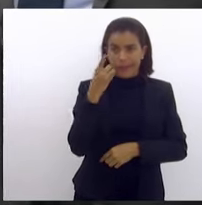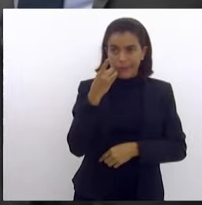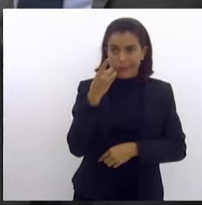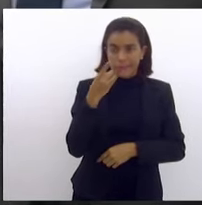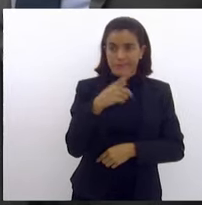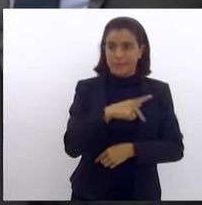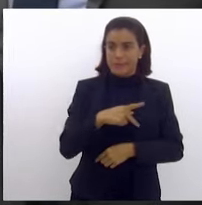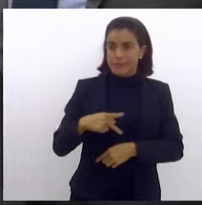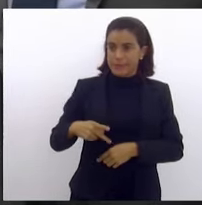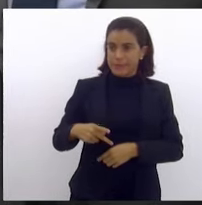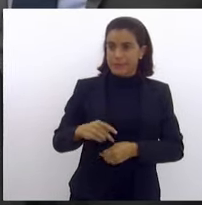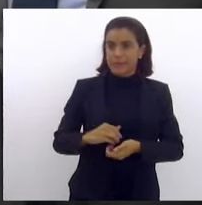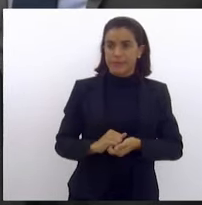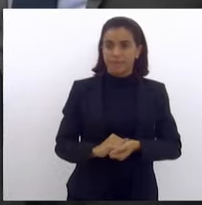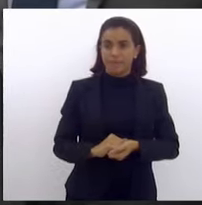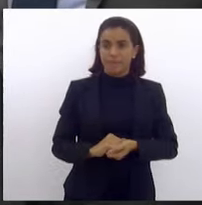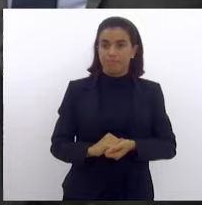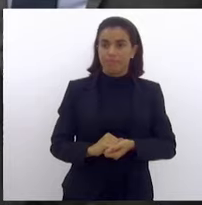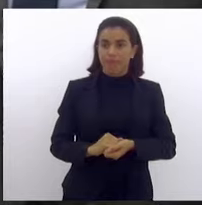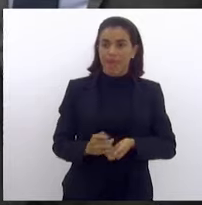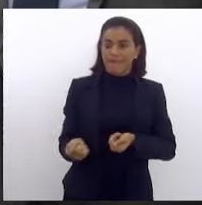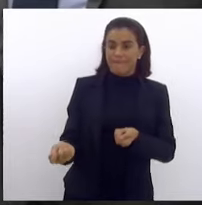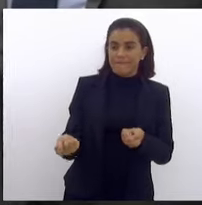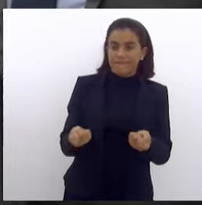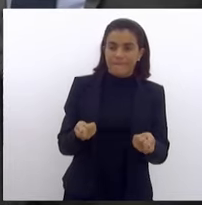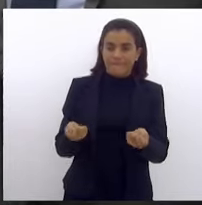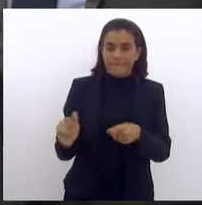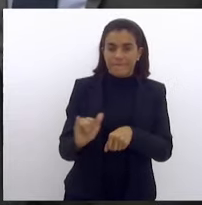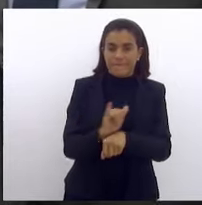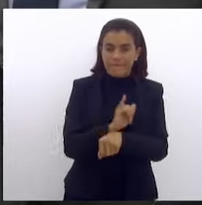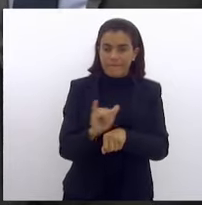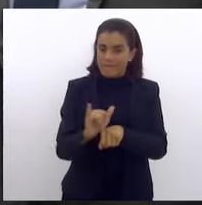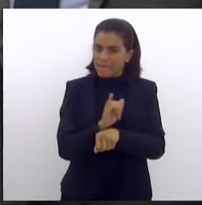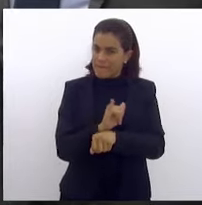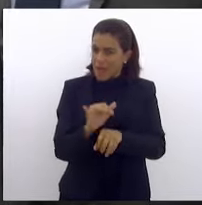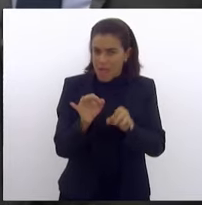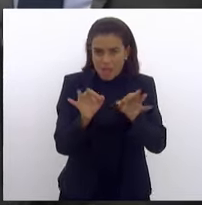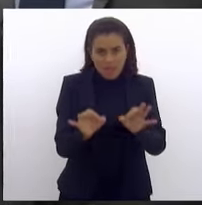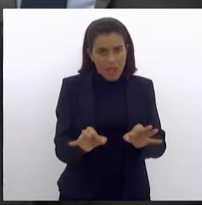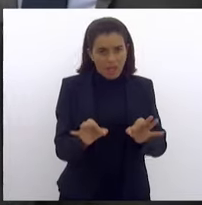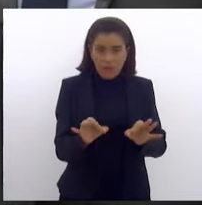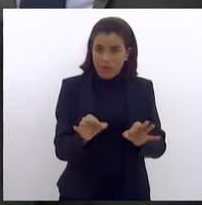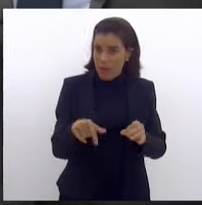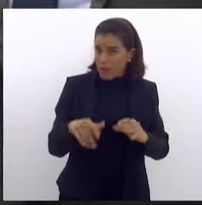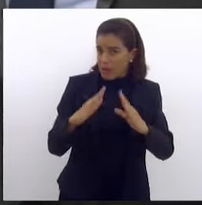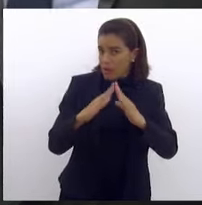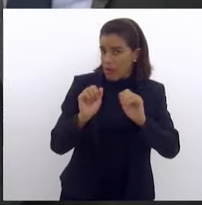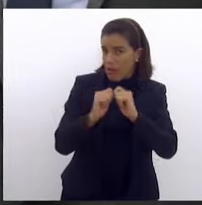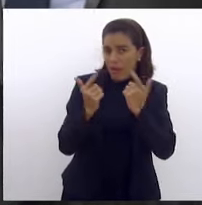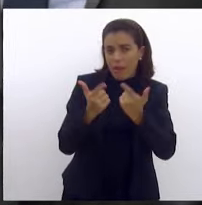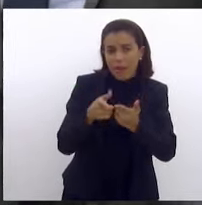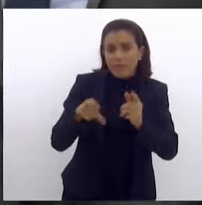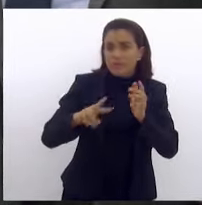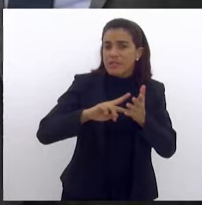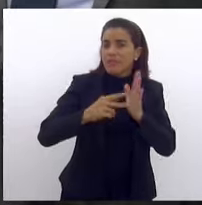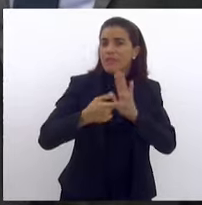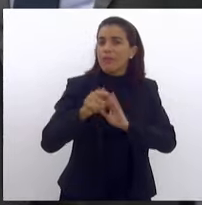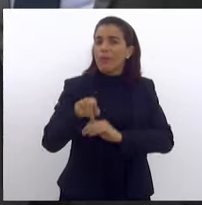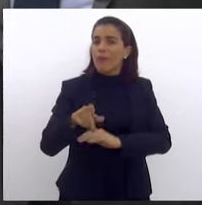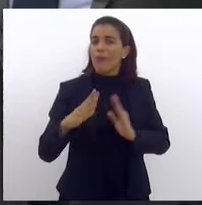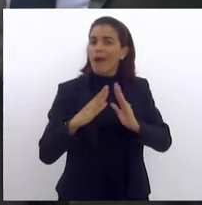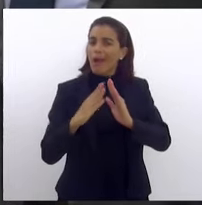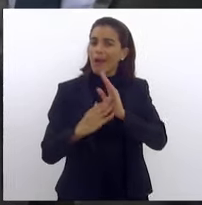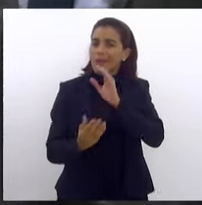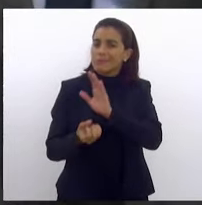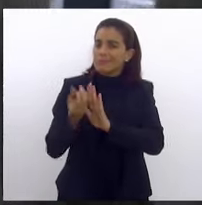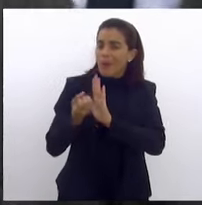senhor presidente, a manobra política que é legítima, essa casa é uma casa política, óbvio, não há nenhum